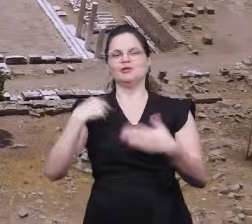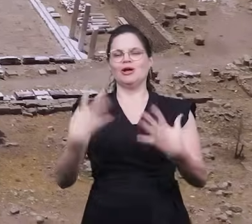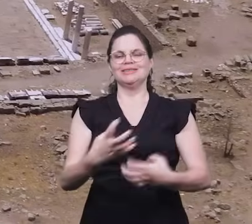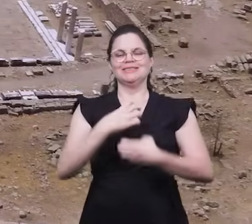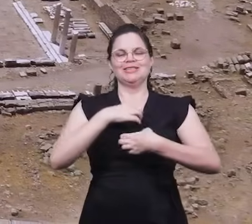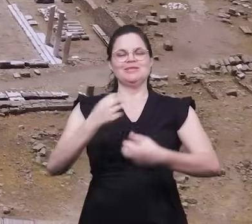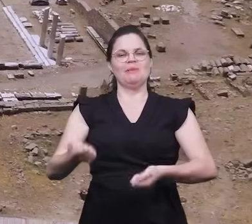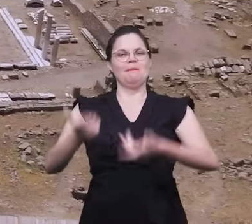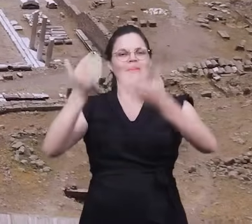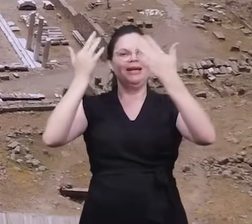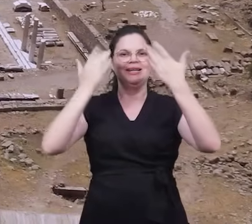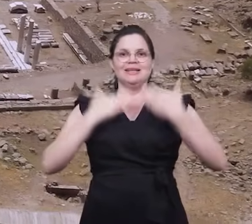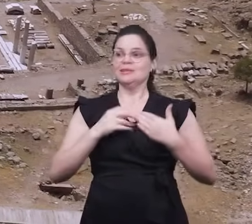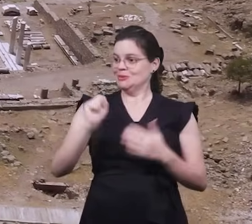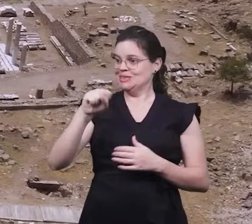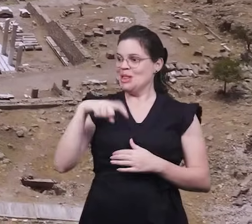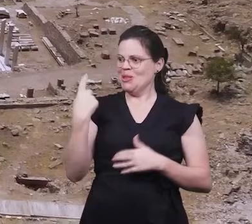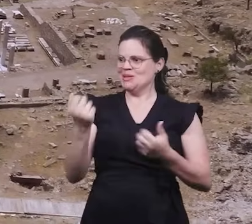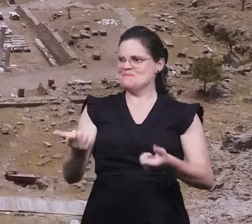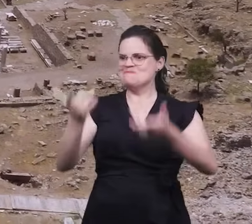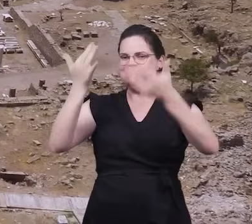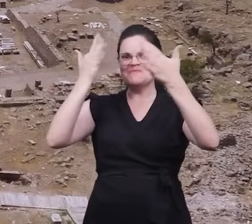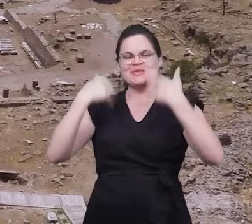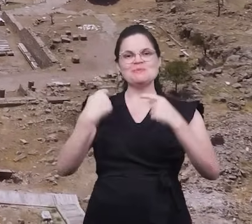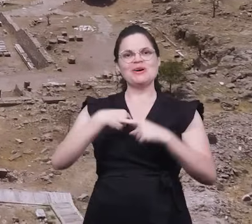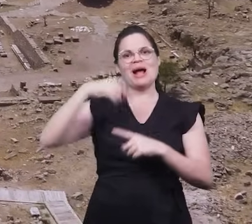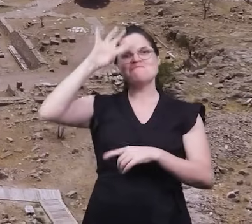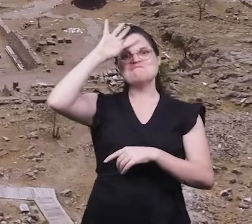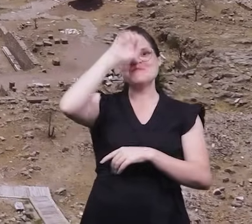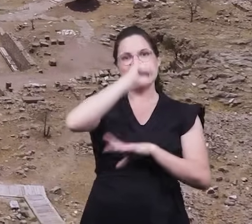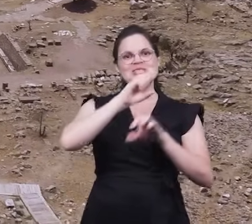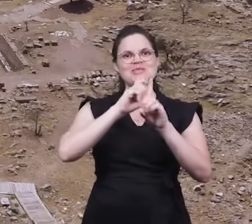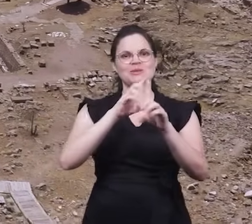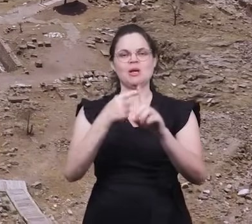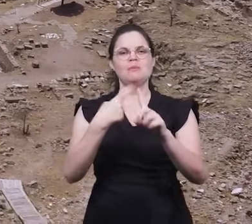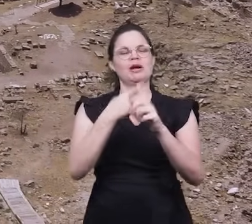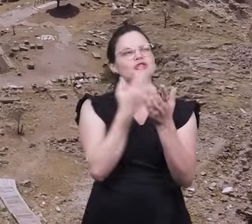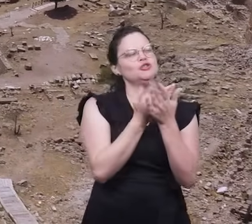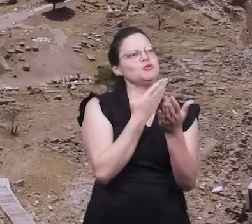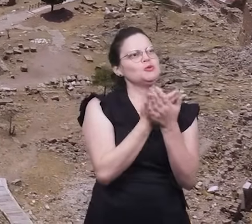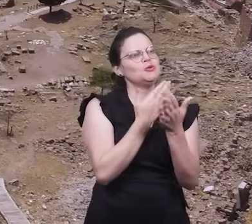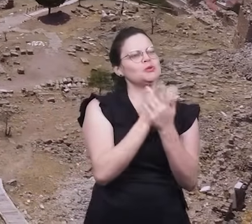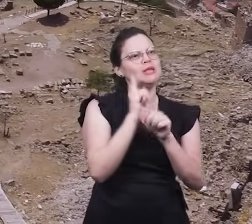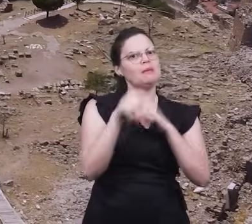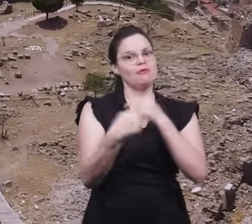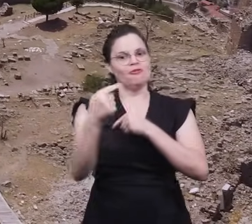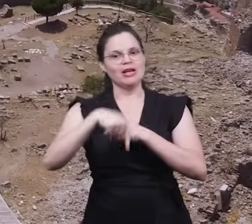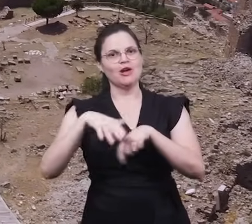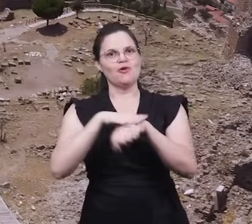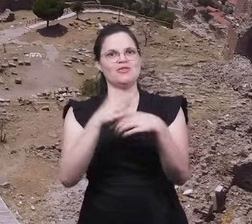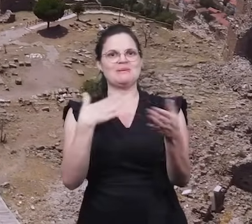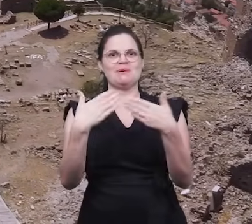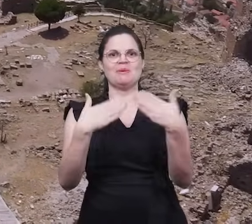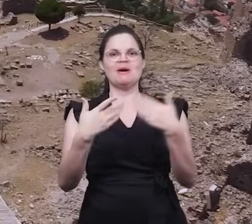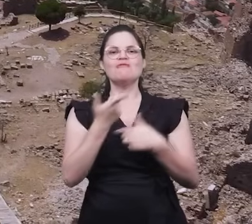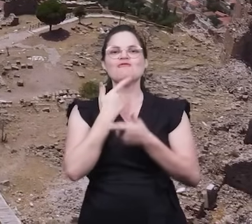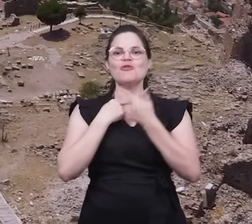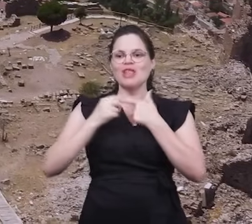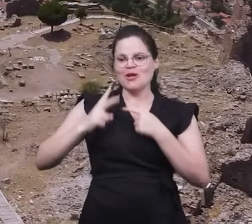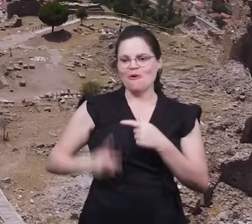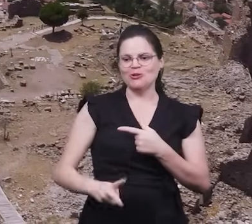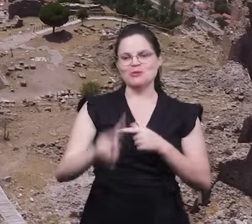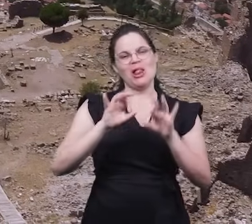maiores beneficiados. Sim, né? A gente recebe a bênção. Recebe, né? Aí, ficamos lá nos preparando, conversando, temos vontade até de ficar lá, nem vir para